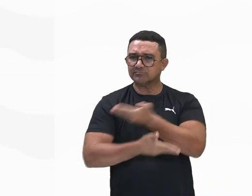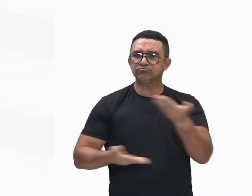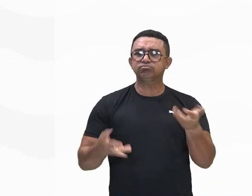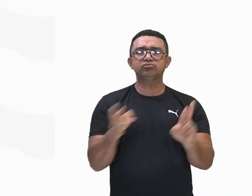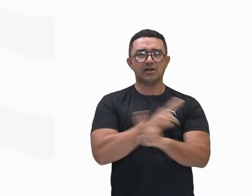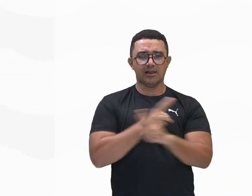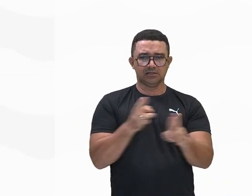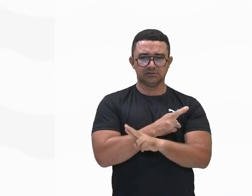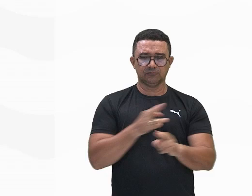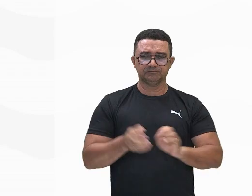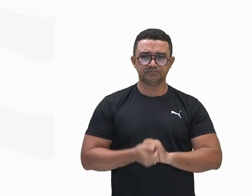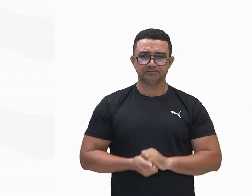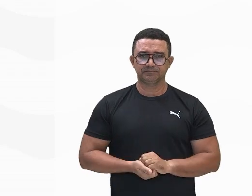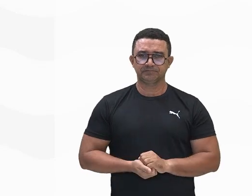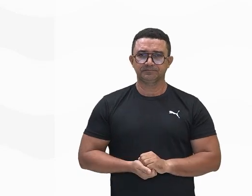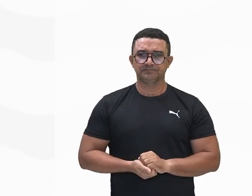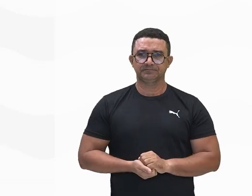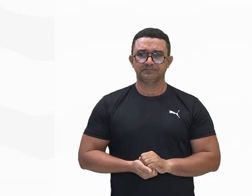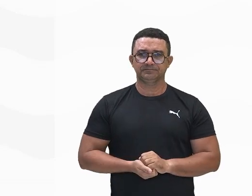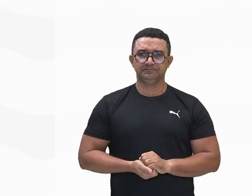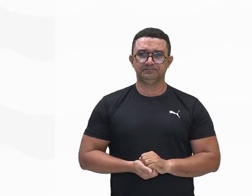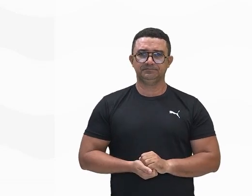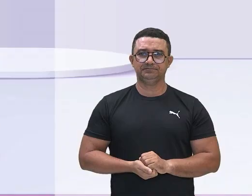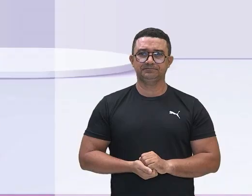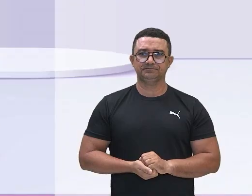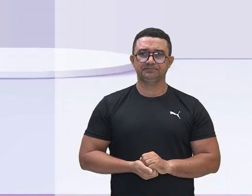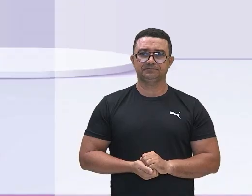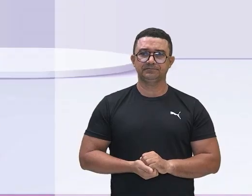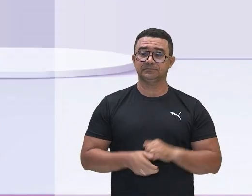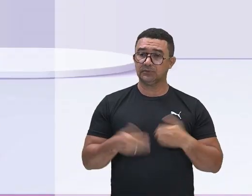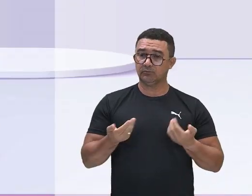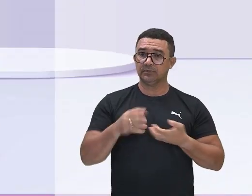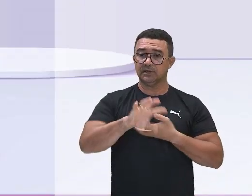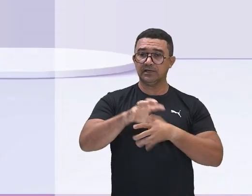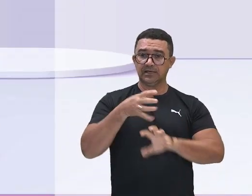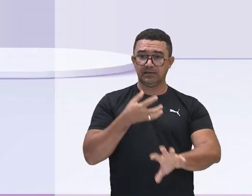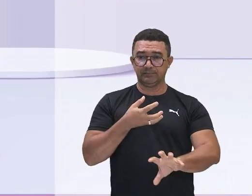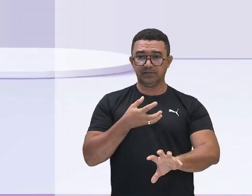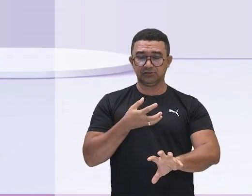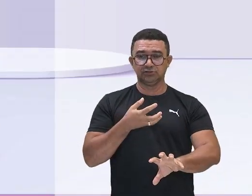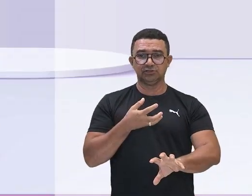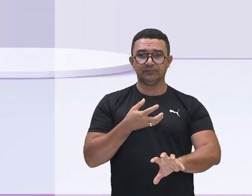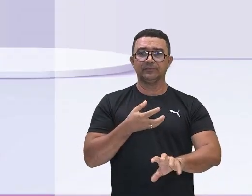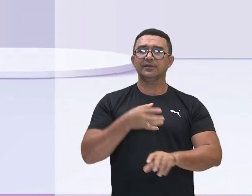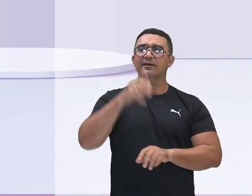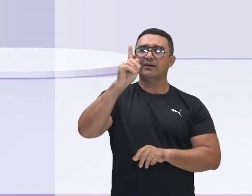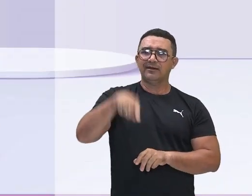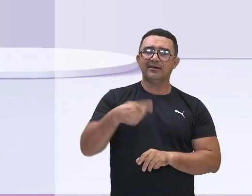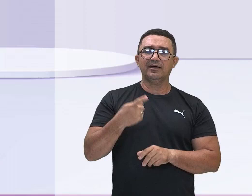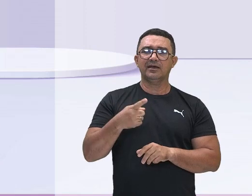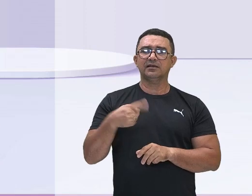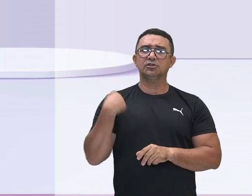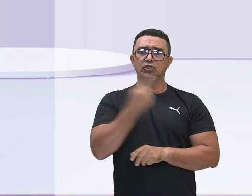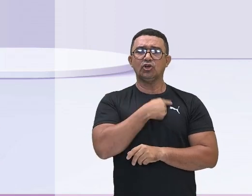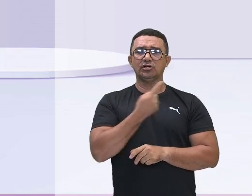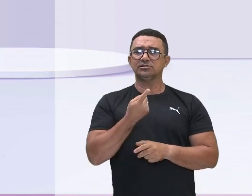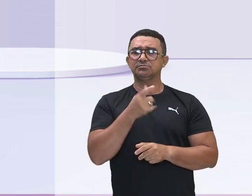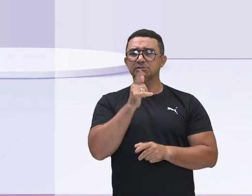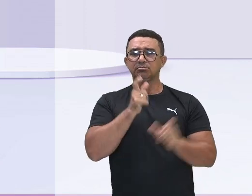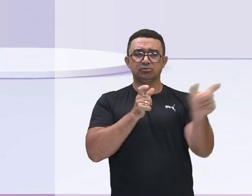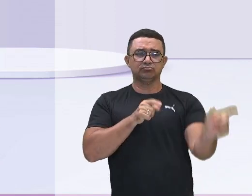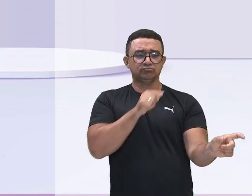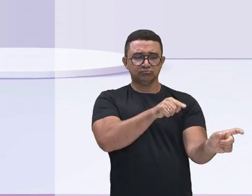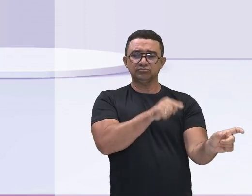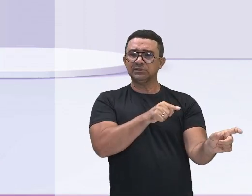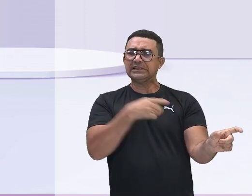relacionamentos, certo, turma? Então, empatia é essa capacidade que a gente tem de se colocar no lugar